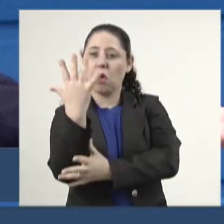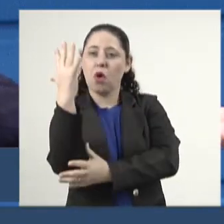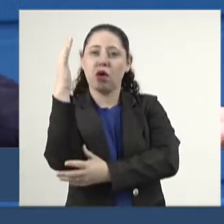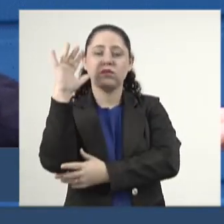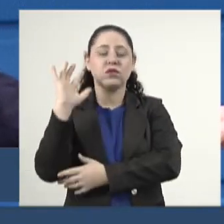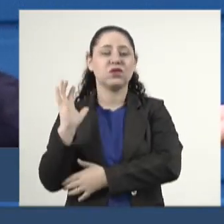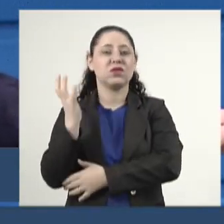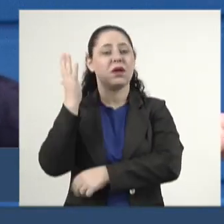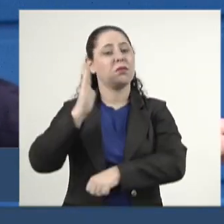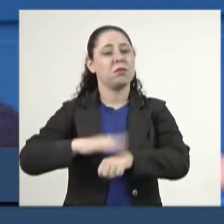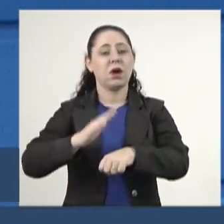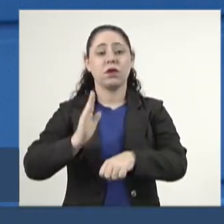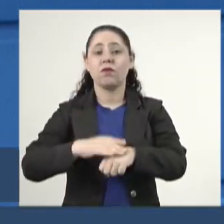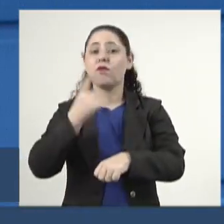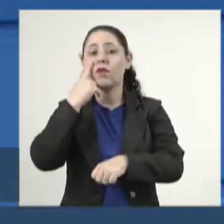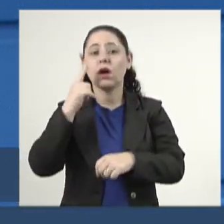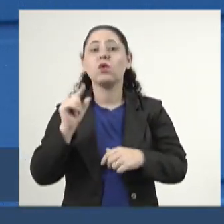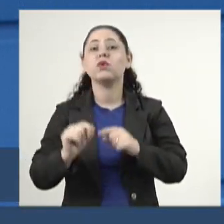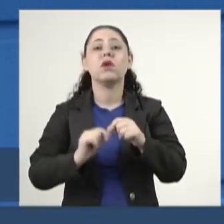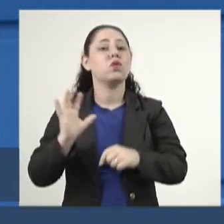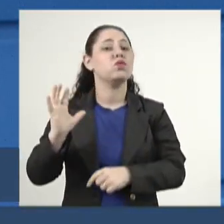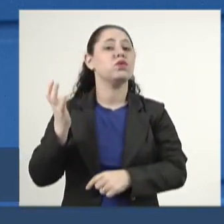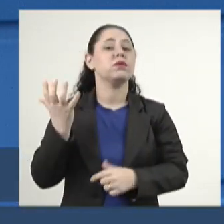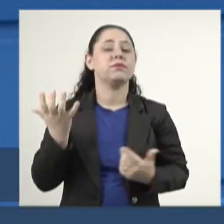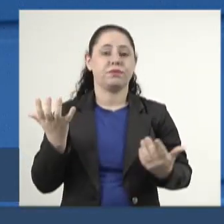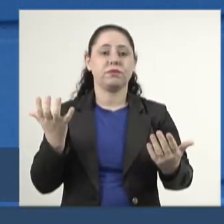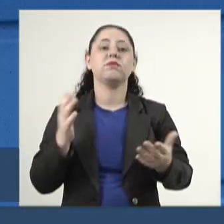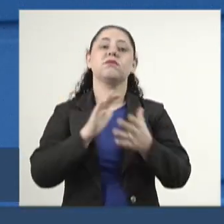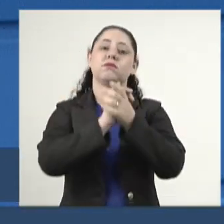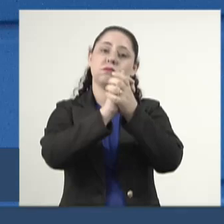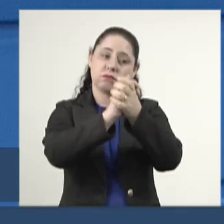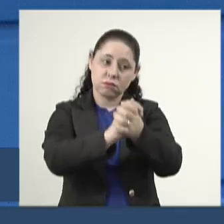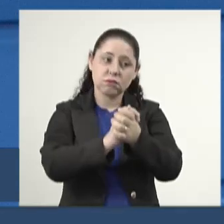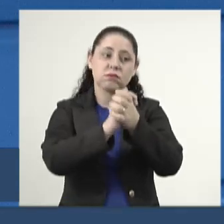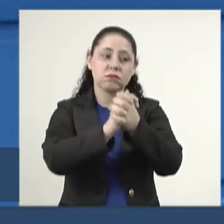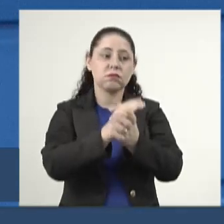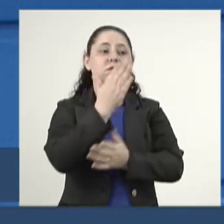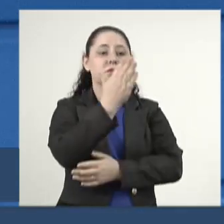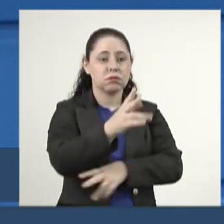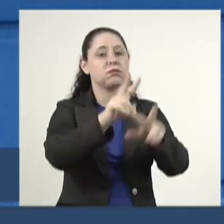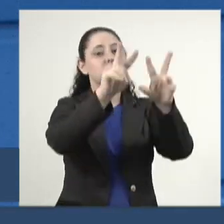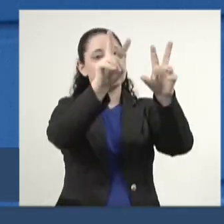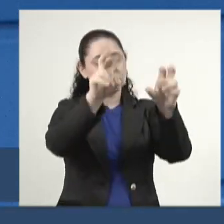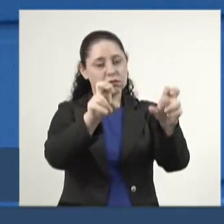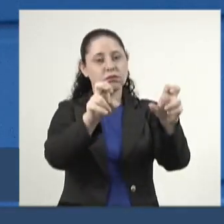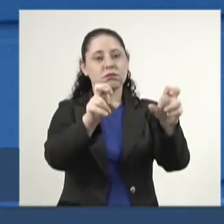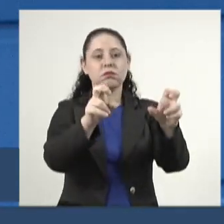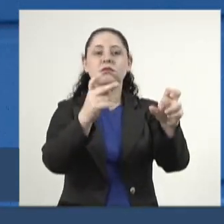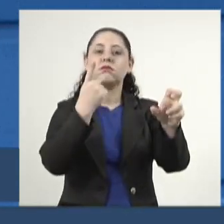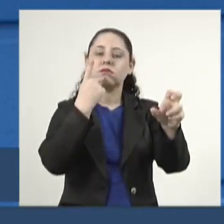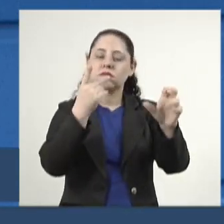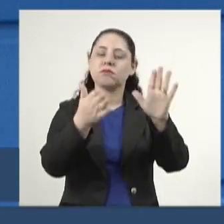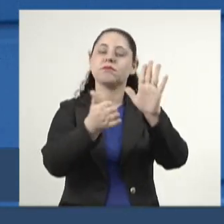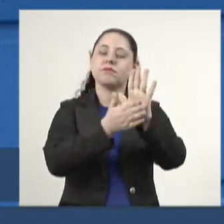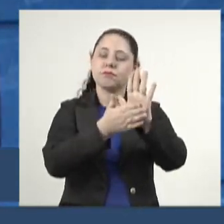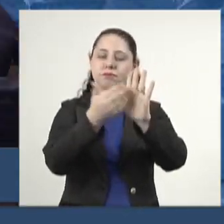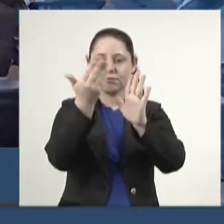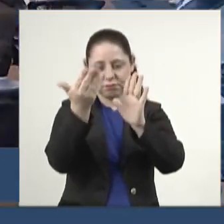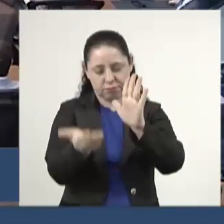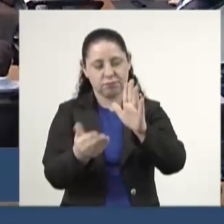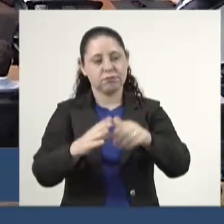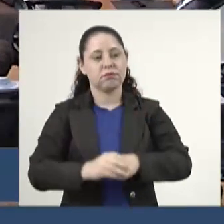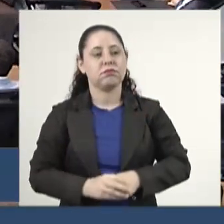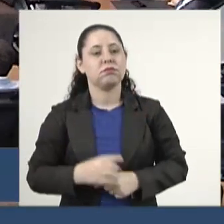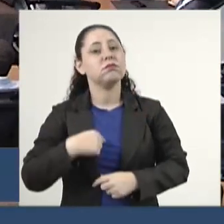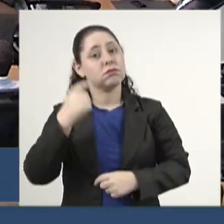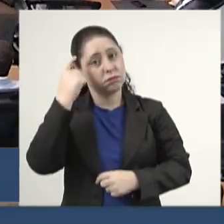acontecer cada vez mais o que nós estamos vendo. Então, cumprimentando Vossa Excelência pelo tema, gostaria de fazer essa pontuação. Eu